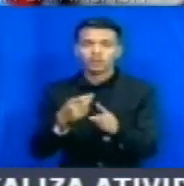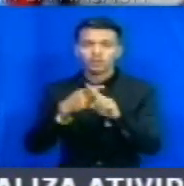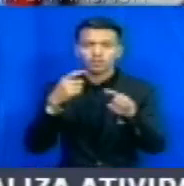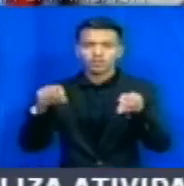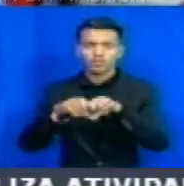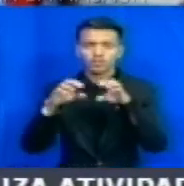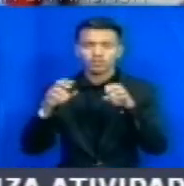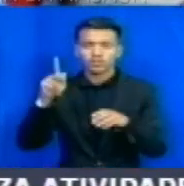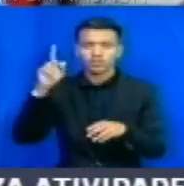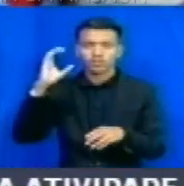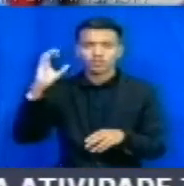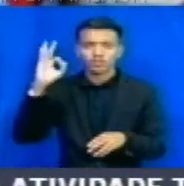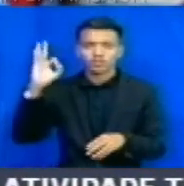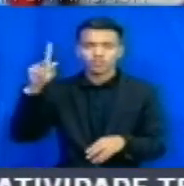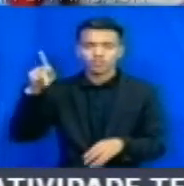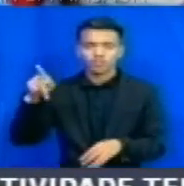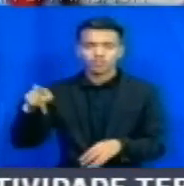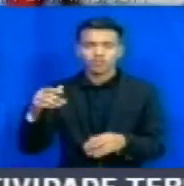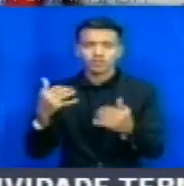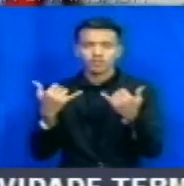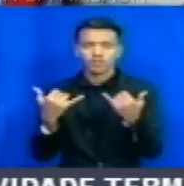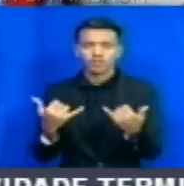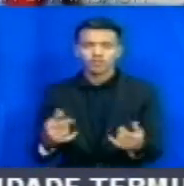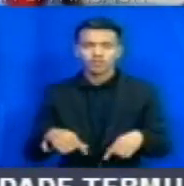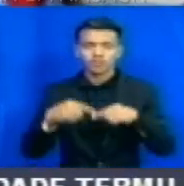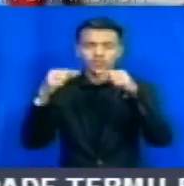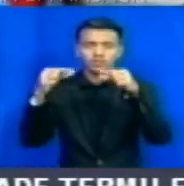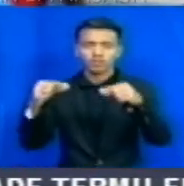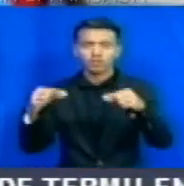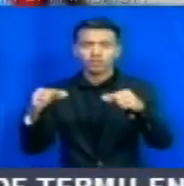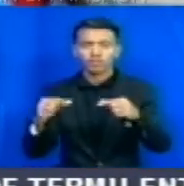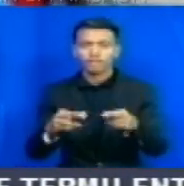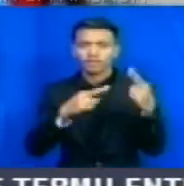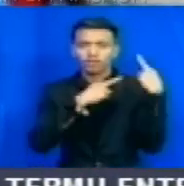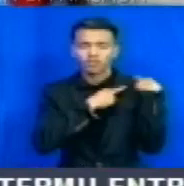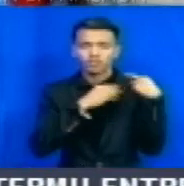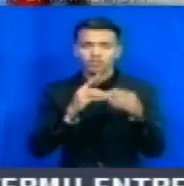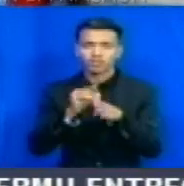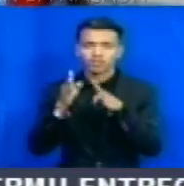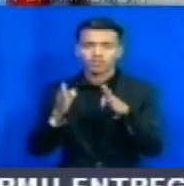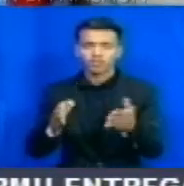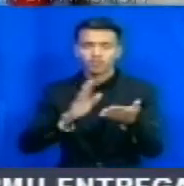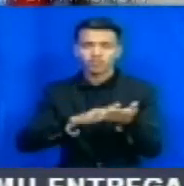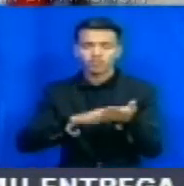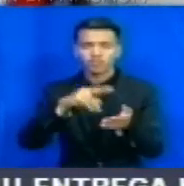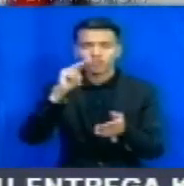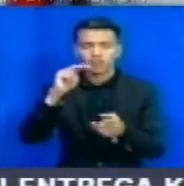Função Pública. Por isso, né, ohim, Sira entrega para Malu, o cargo diretiva Escola Nian,